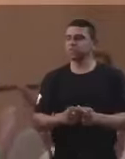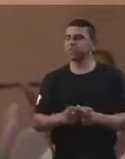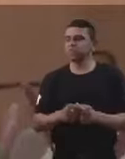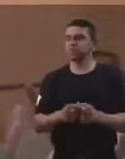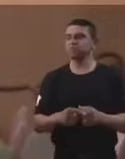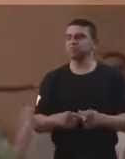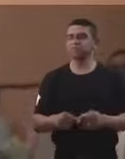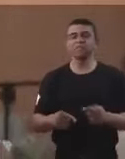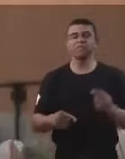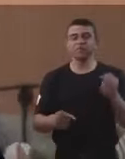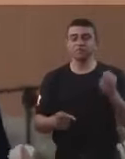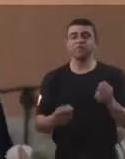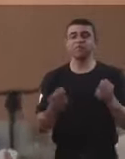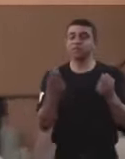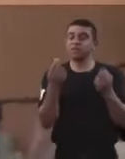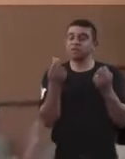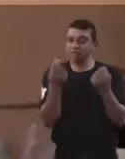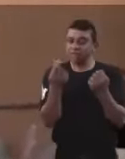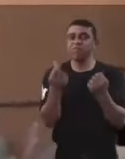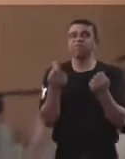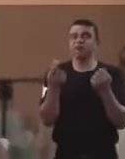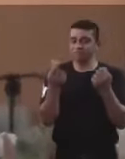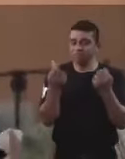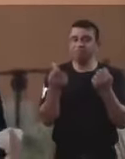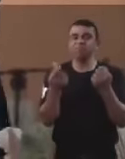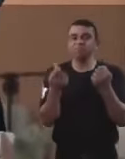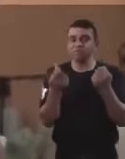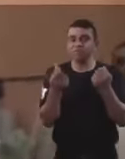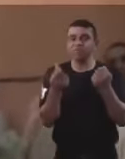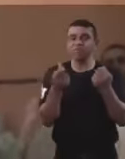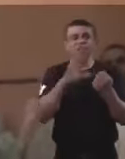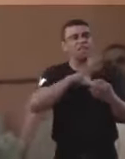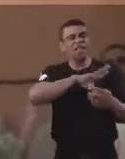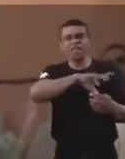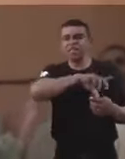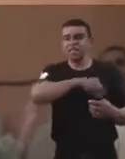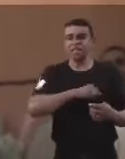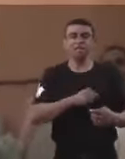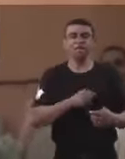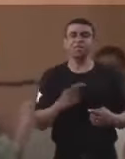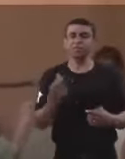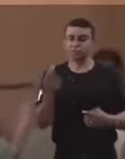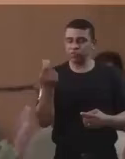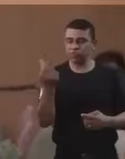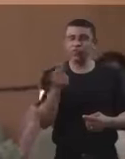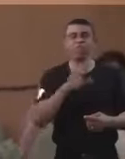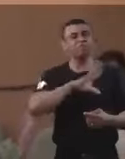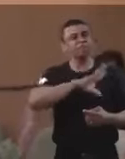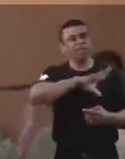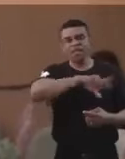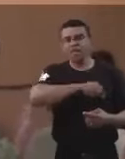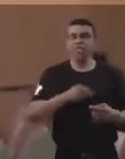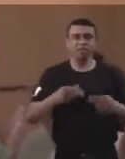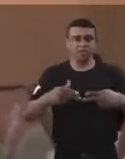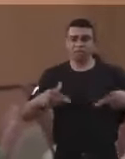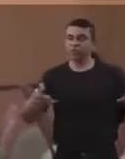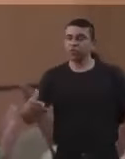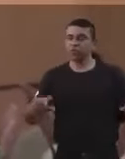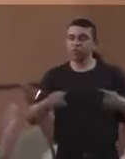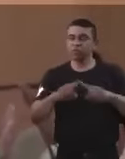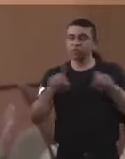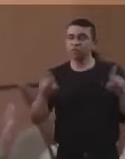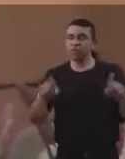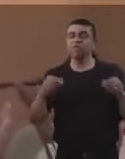Avarento. Adora dinheiro, ama as coisas, usa Deus. Quando deveria adorar a Deus,